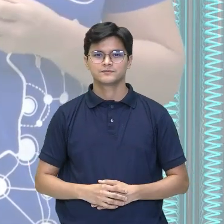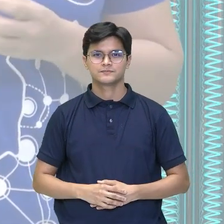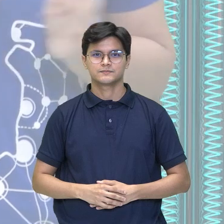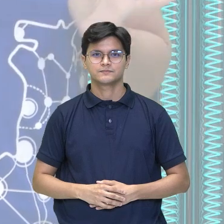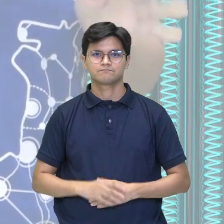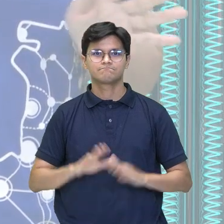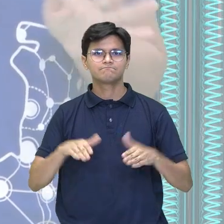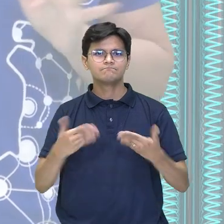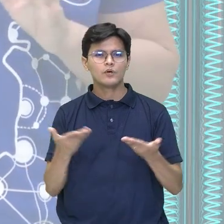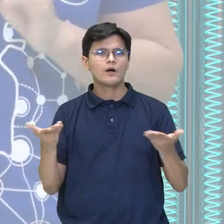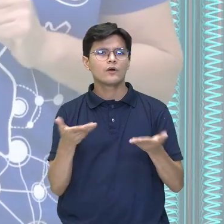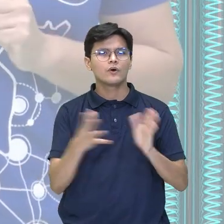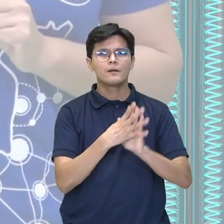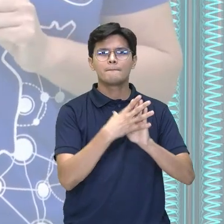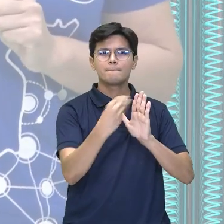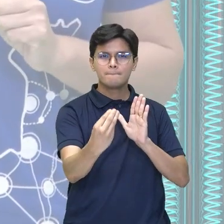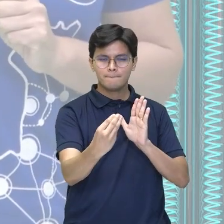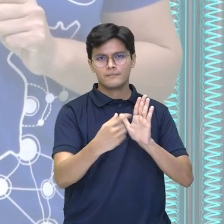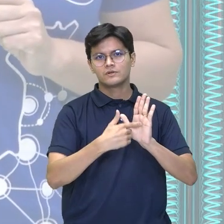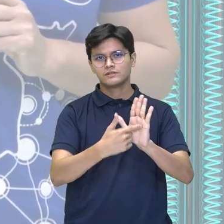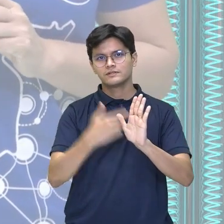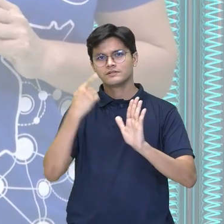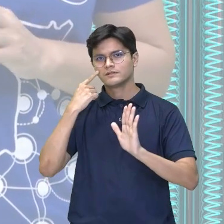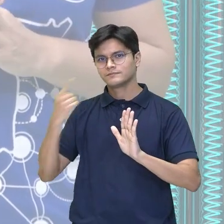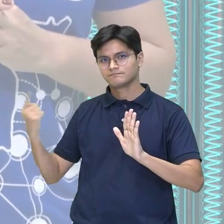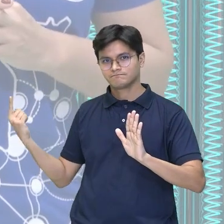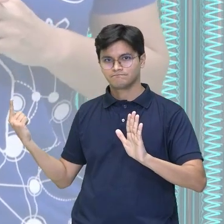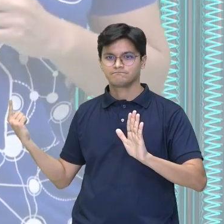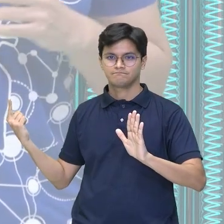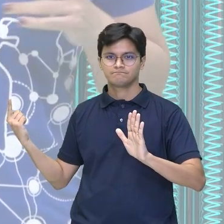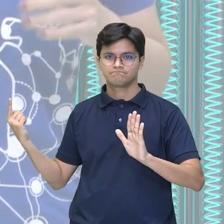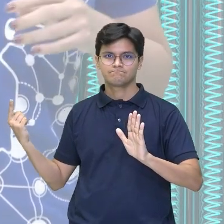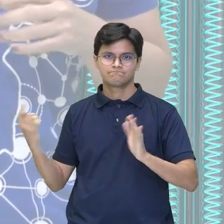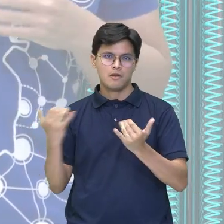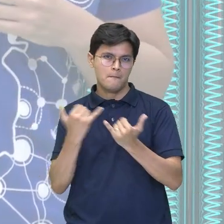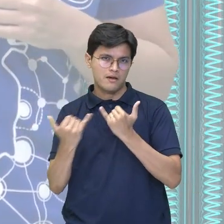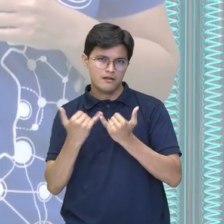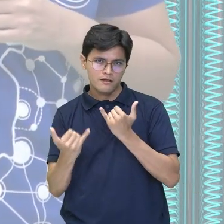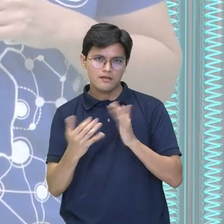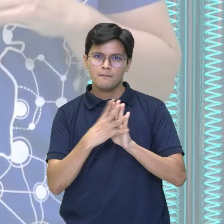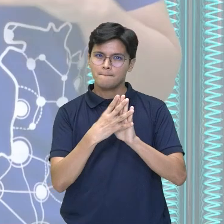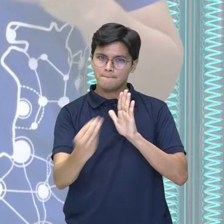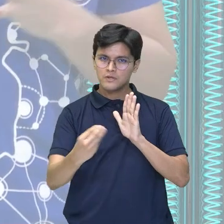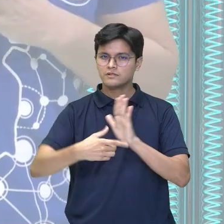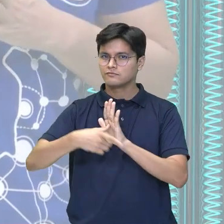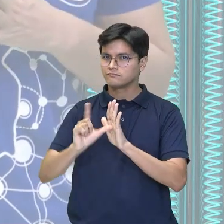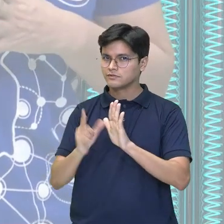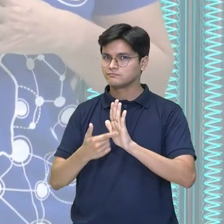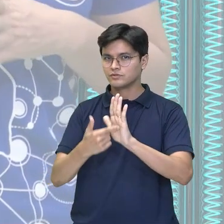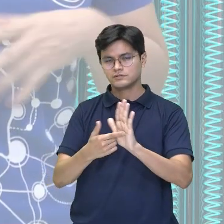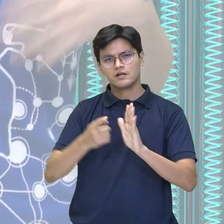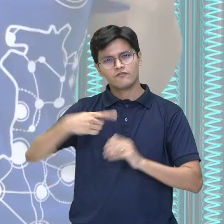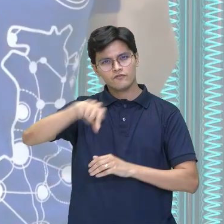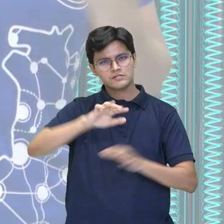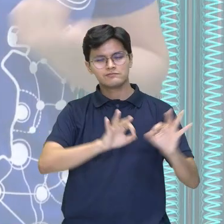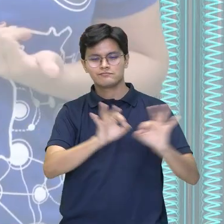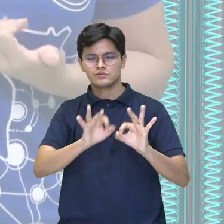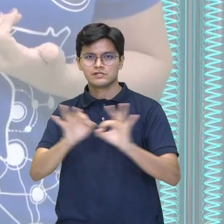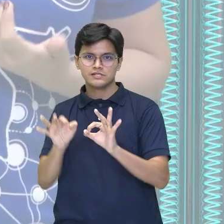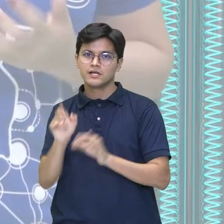o modelo, seguindo aquele modelo que eu acabei de mostrar para vocês, que vocês vão construir utilizando o